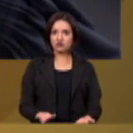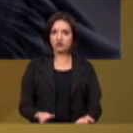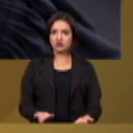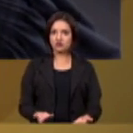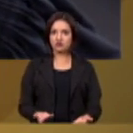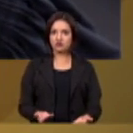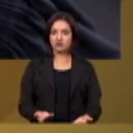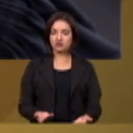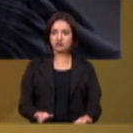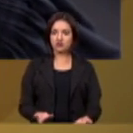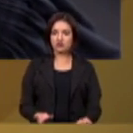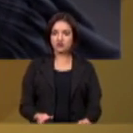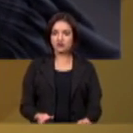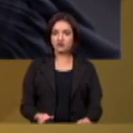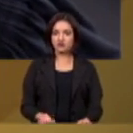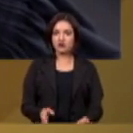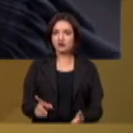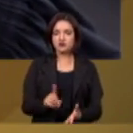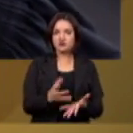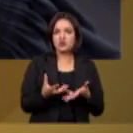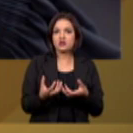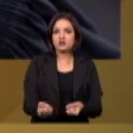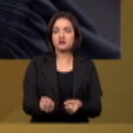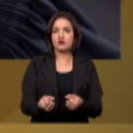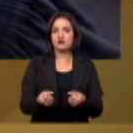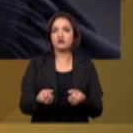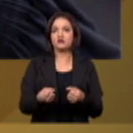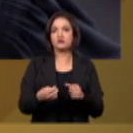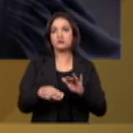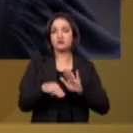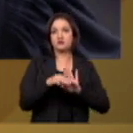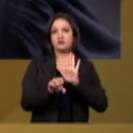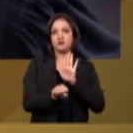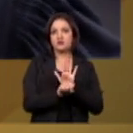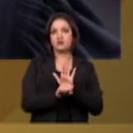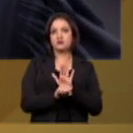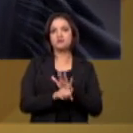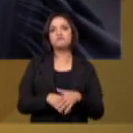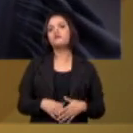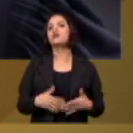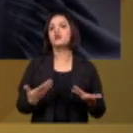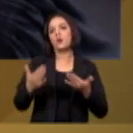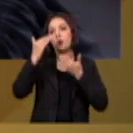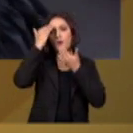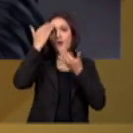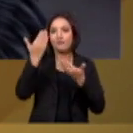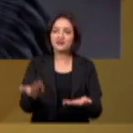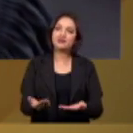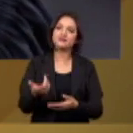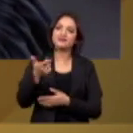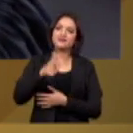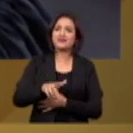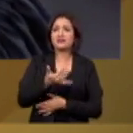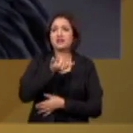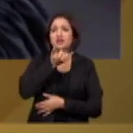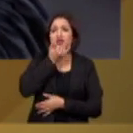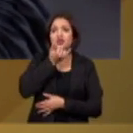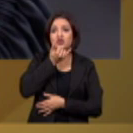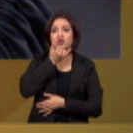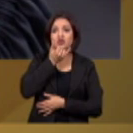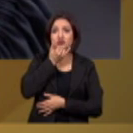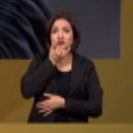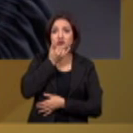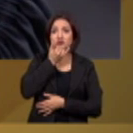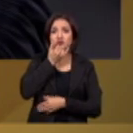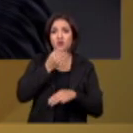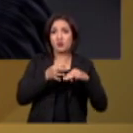a união seja obrigada a segurança muito obrigado e mais uma vez que aspiram a